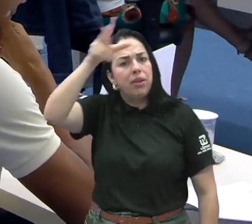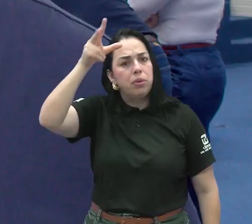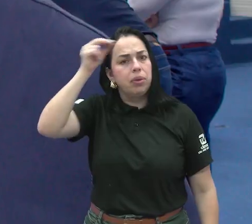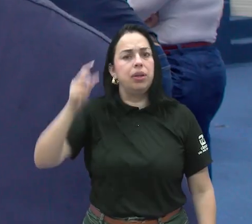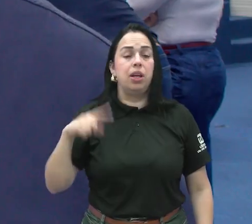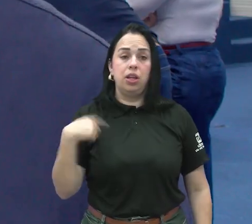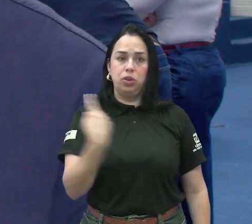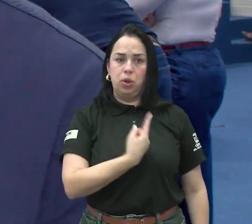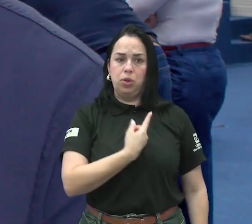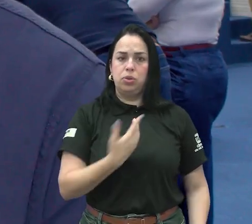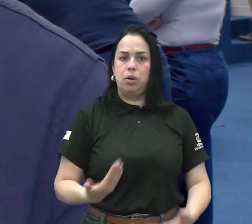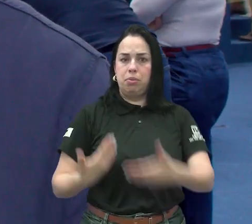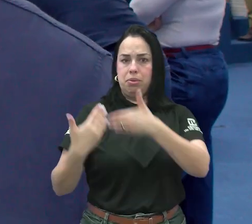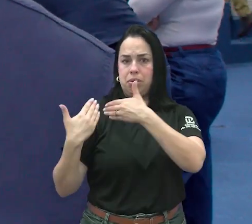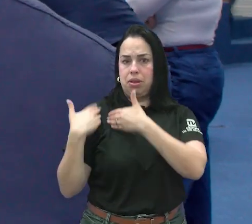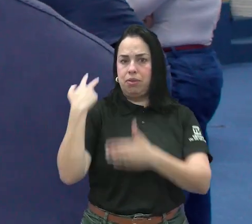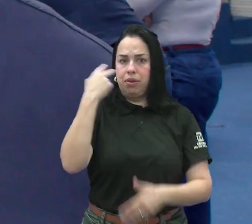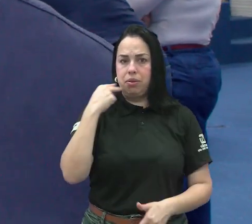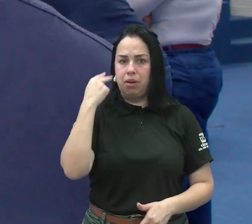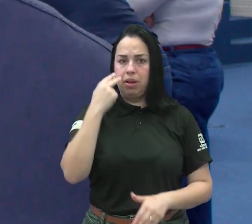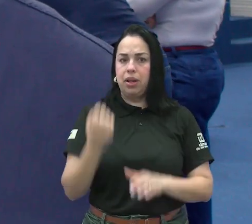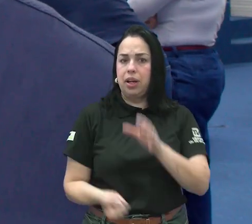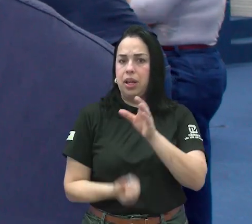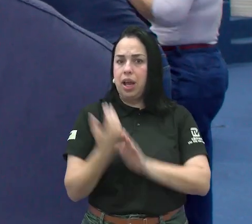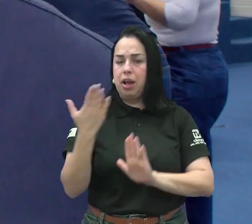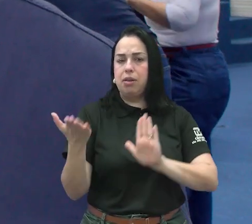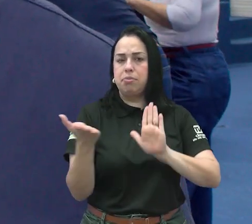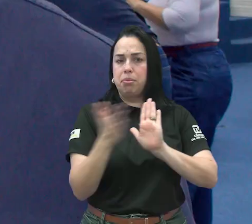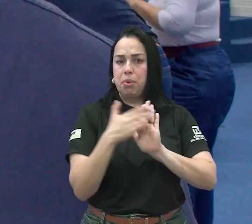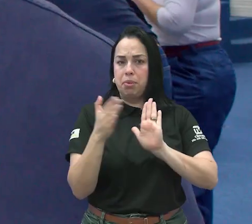vereadores. Nós, como vereadores, propomos